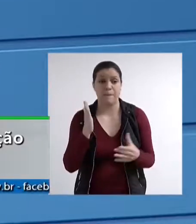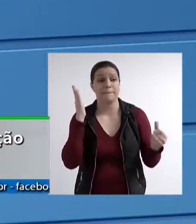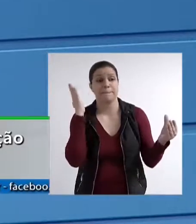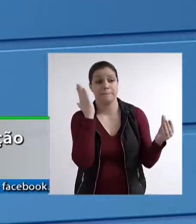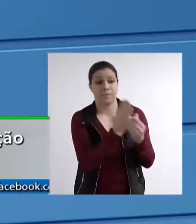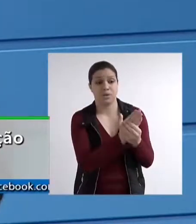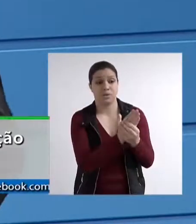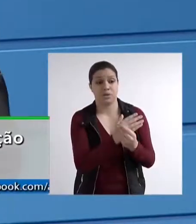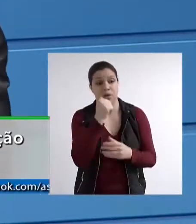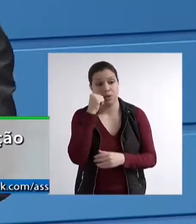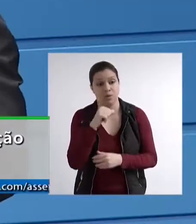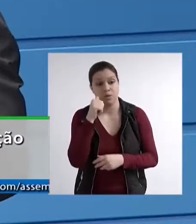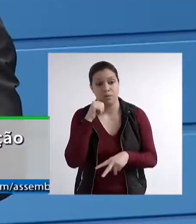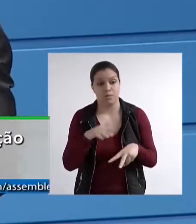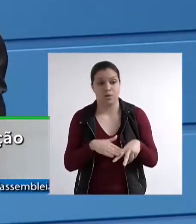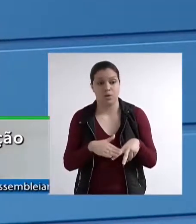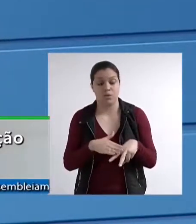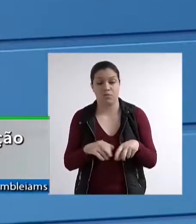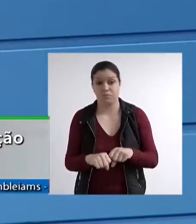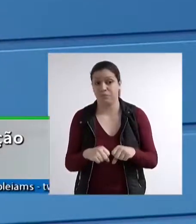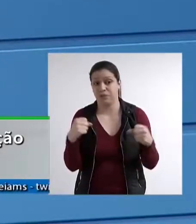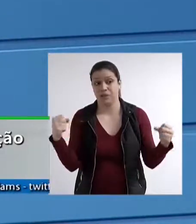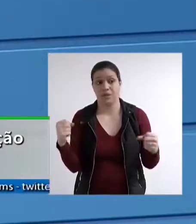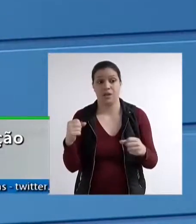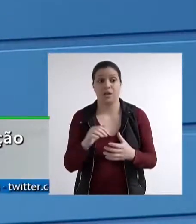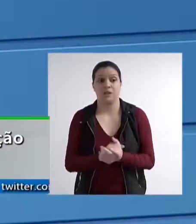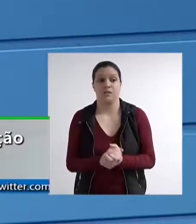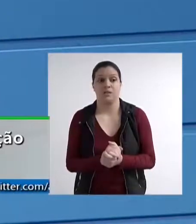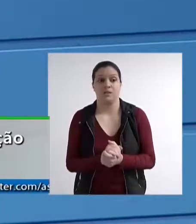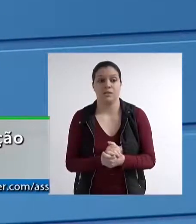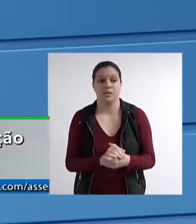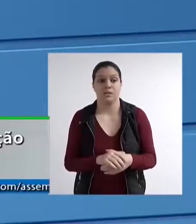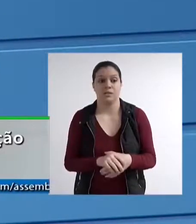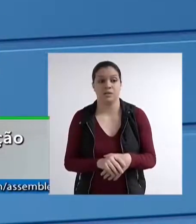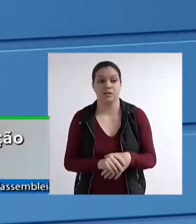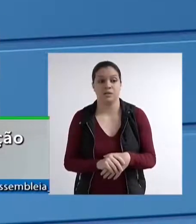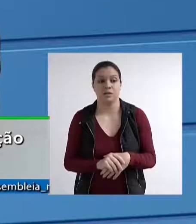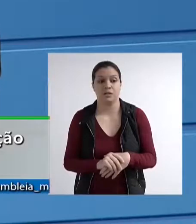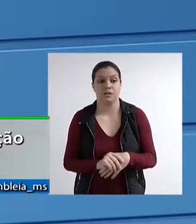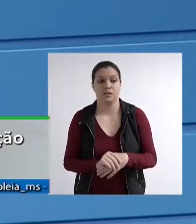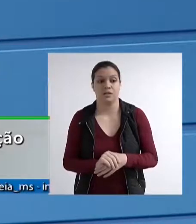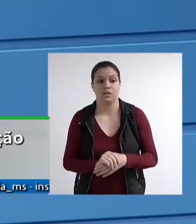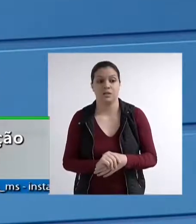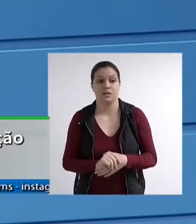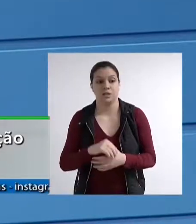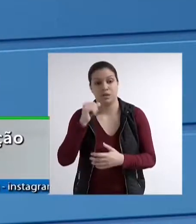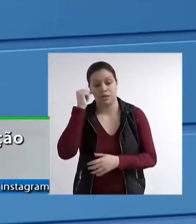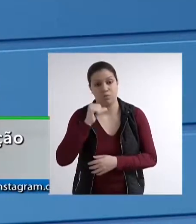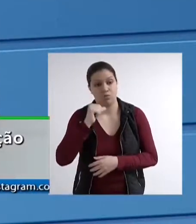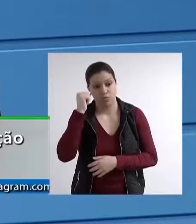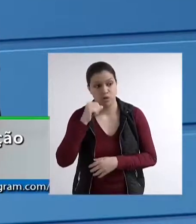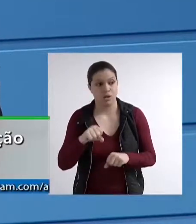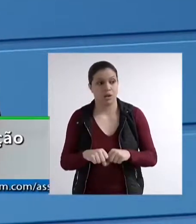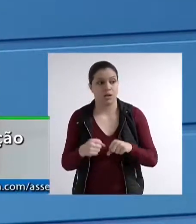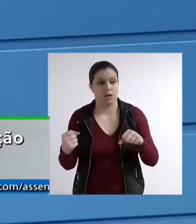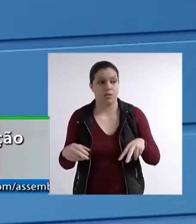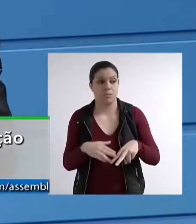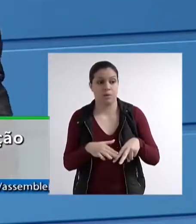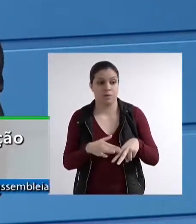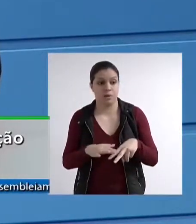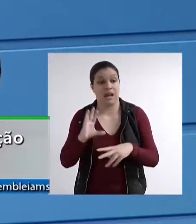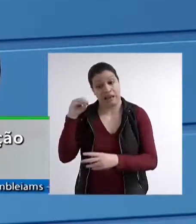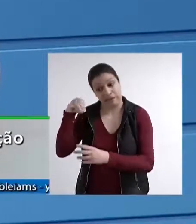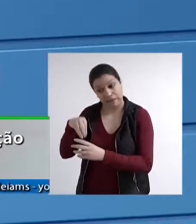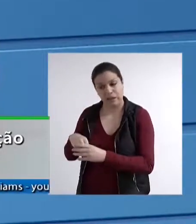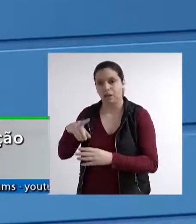caso de uma fratura de fêmur, e por incrível que pareça, deputado Pedro Kemp, essa senhora fraturou a perna dentro da